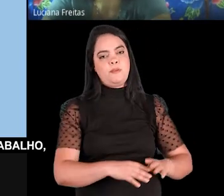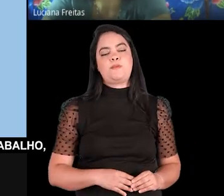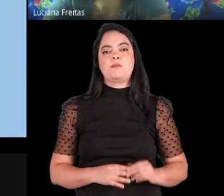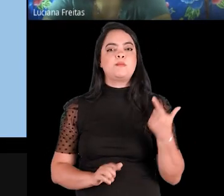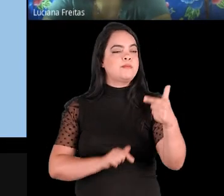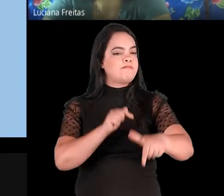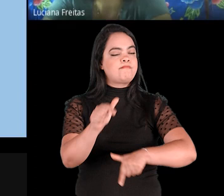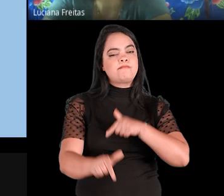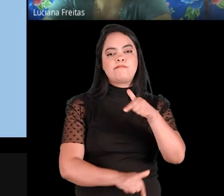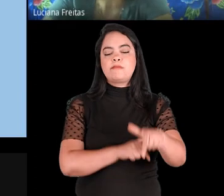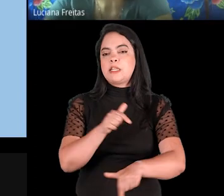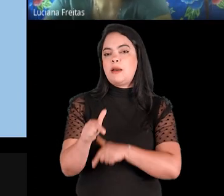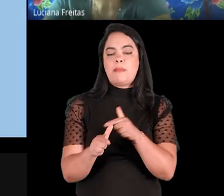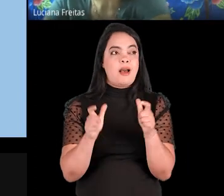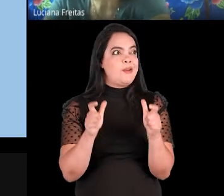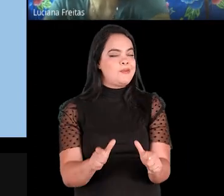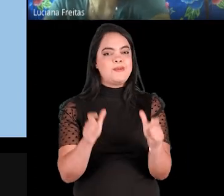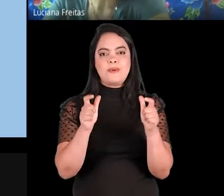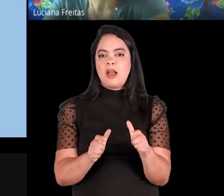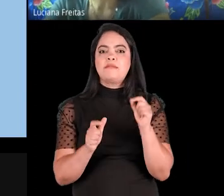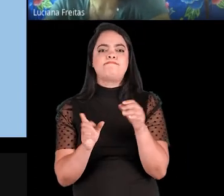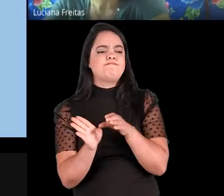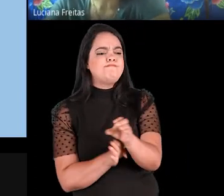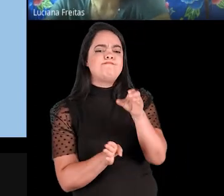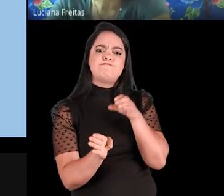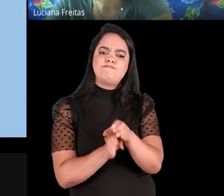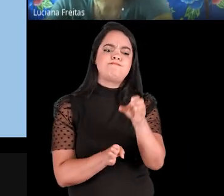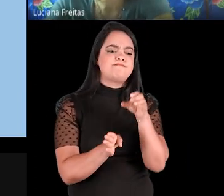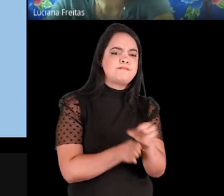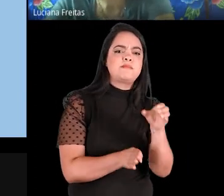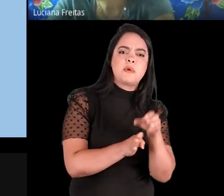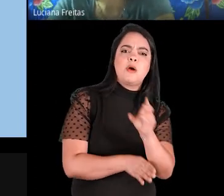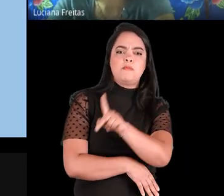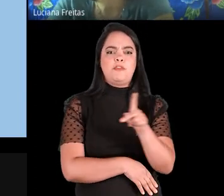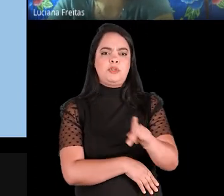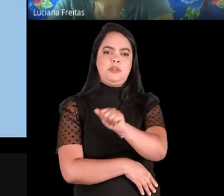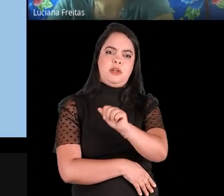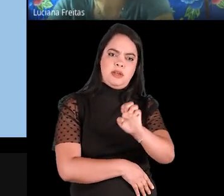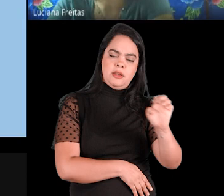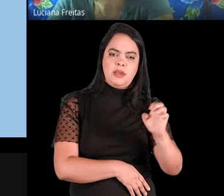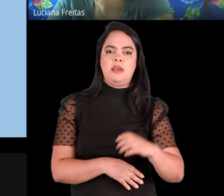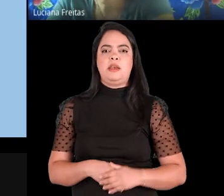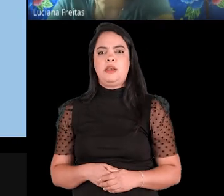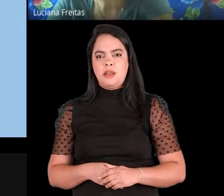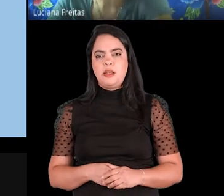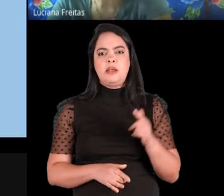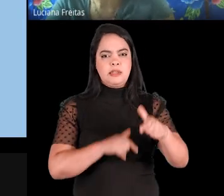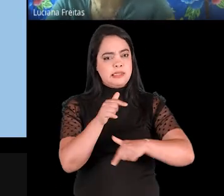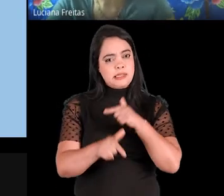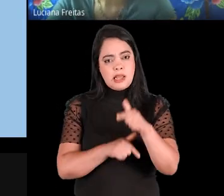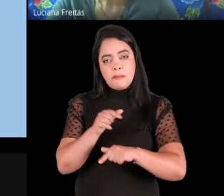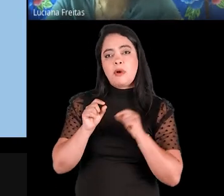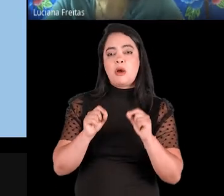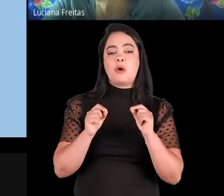É um trabalho que, né, é um local onde que orienta mesmo os professores do AE, esse trabalho com a diversidade, com a educação